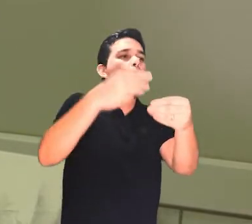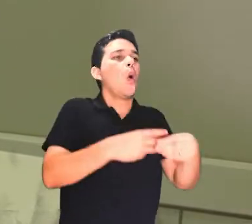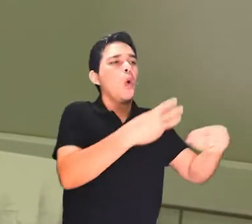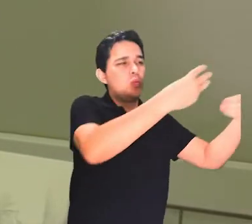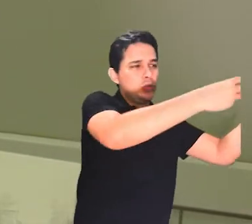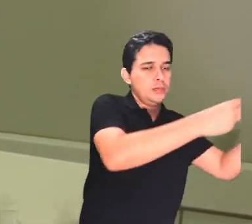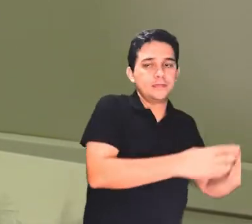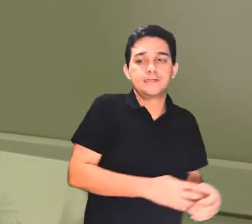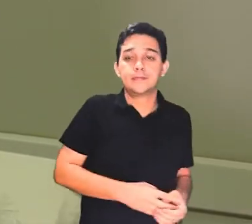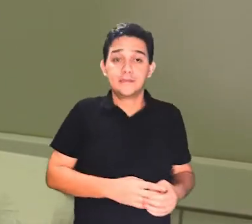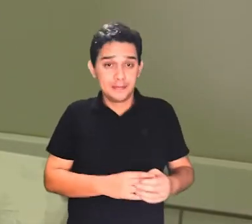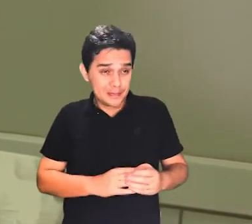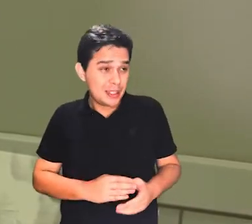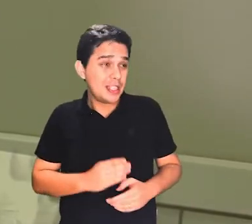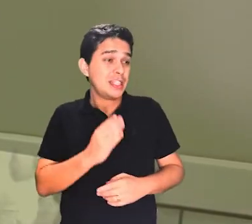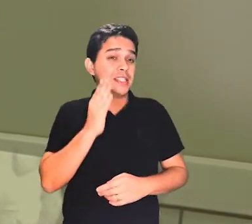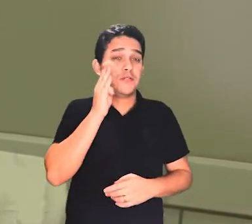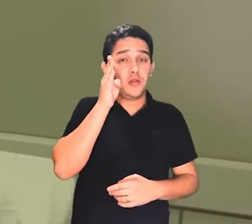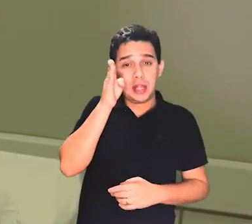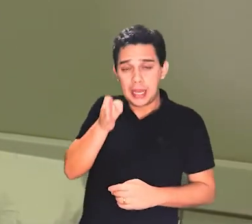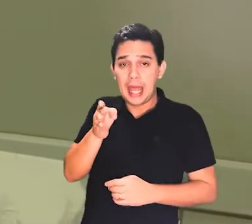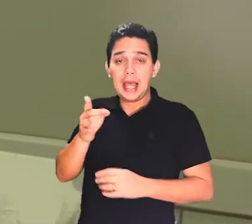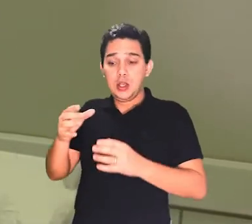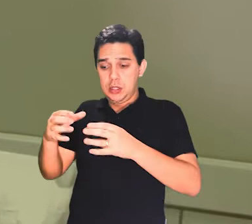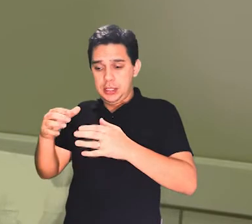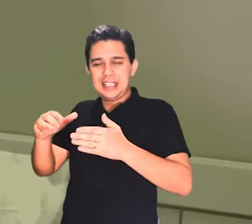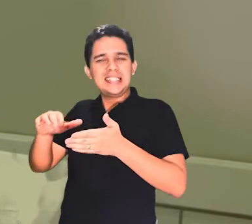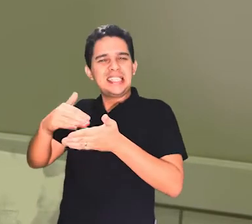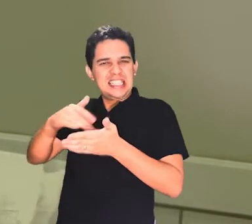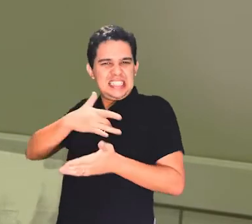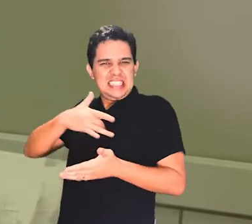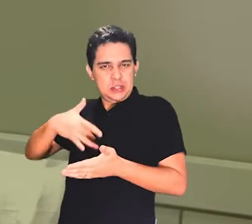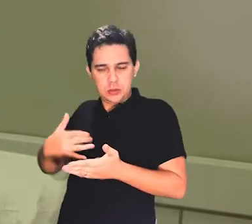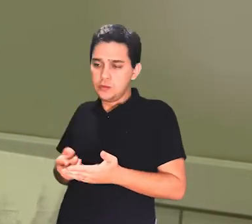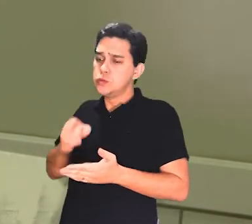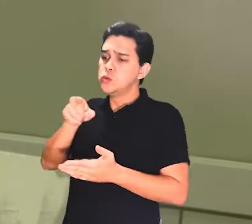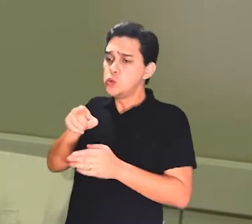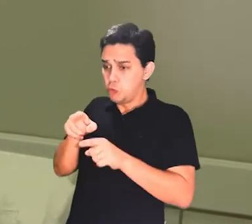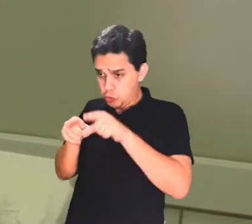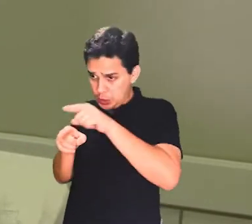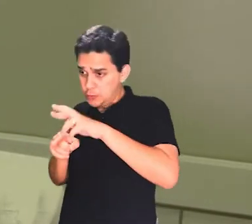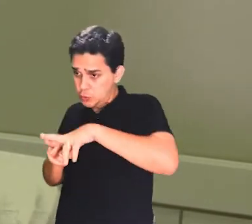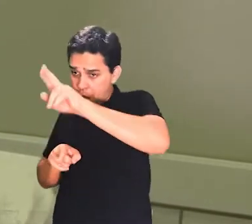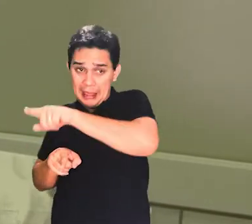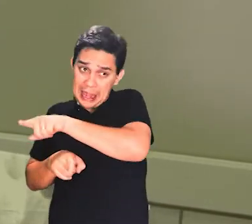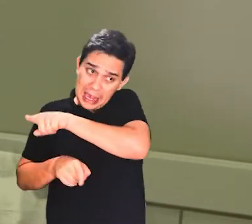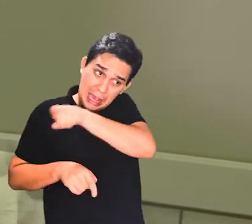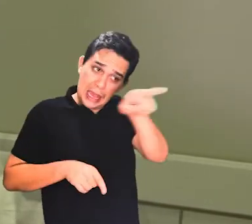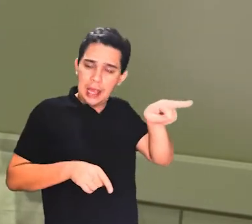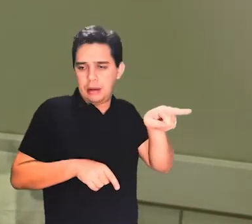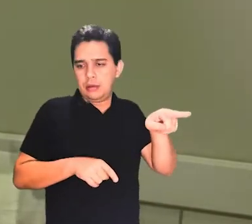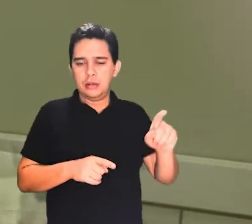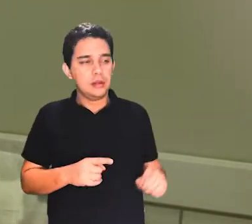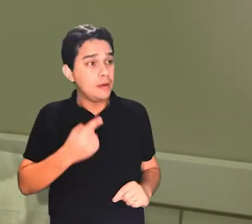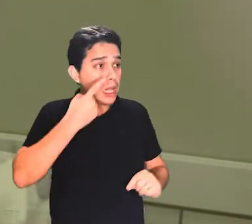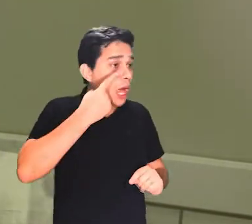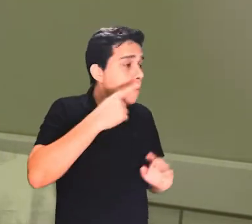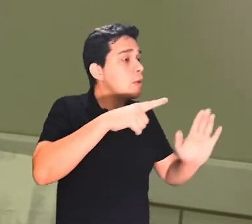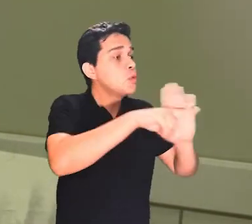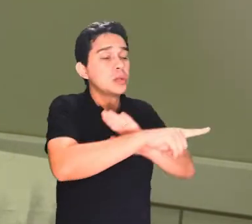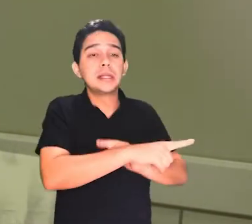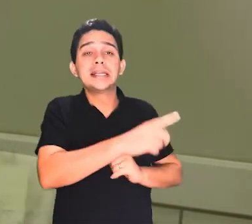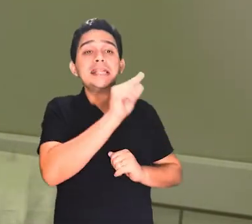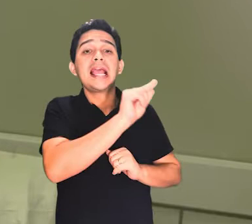vão até o hospital psiquiátrico, fazem um levantamento grande para saber quem está ali, há quanto tempo está internado. O censo